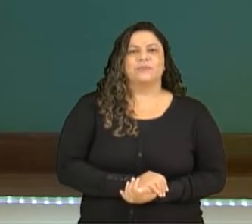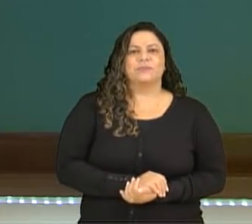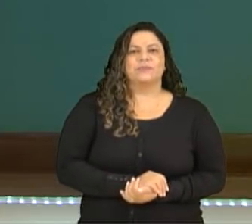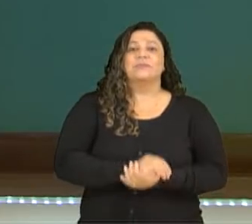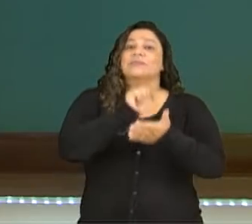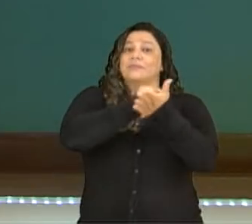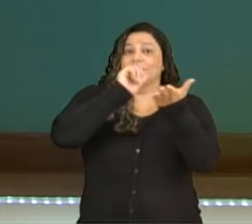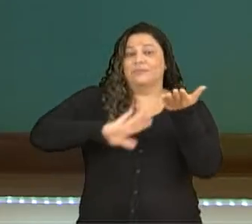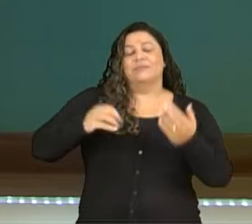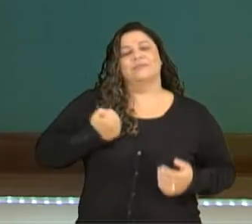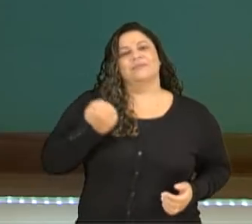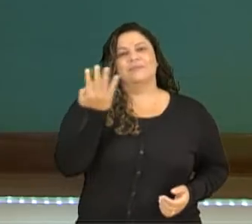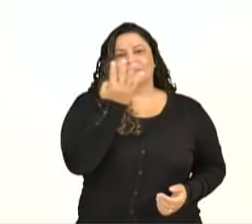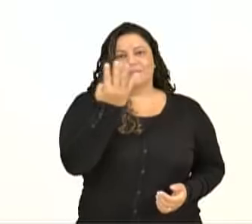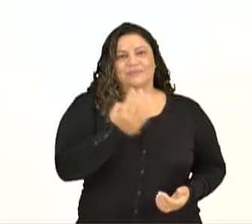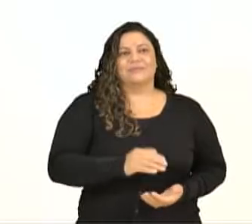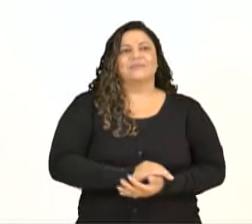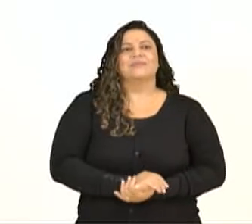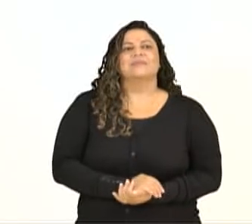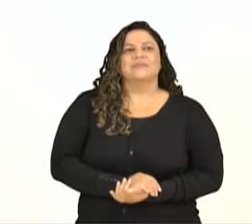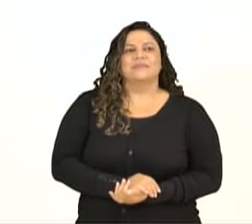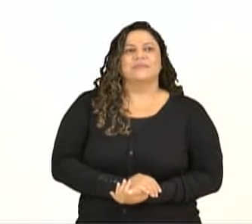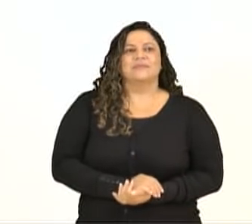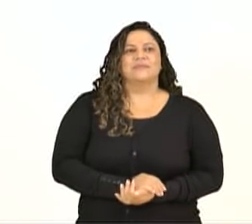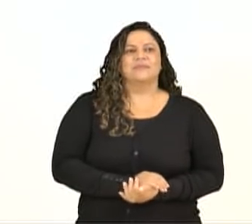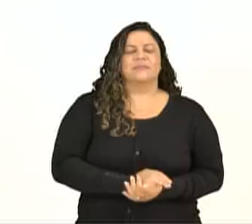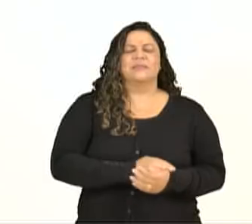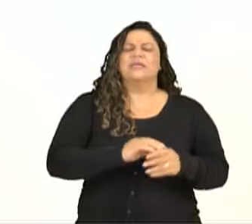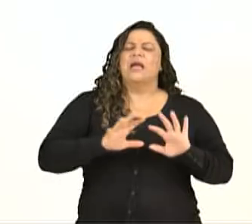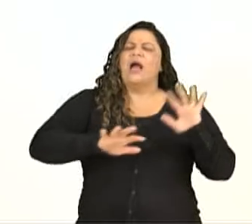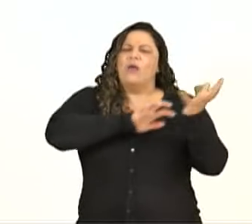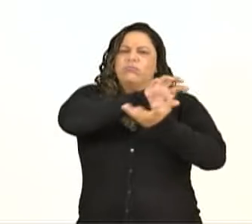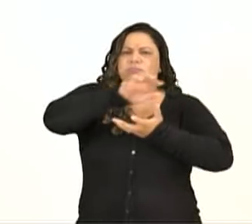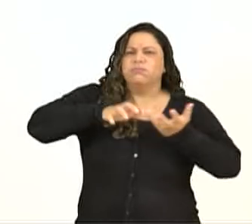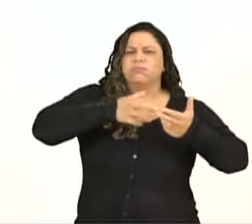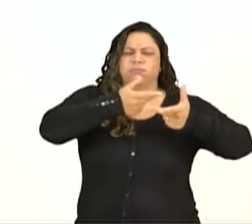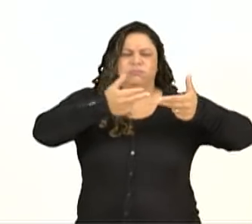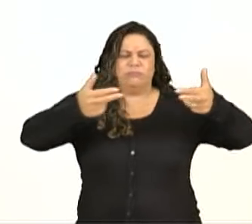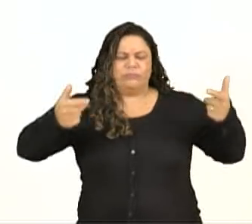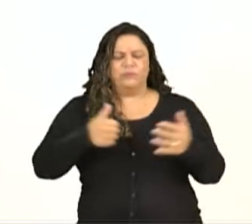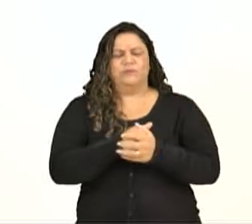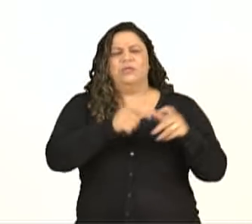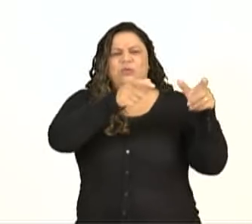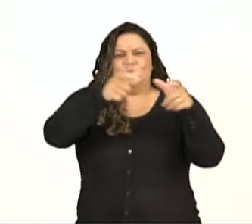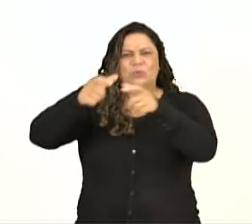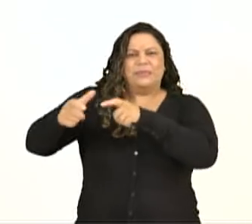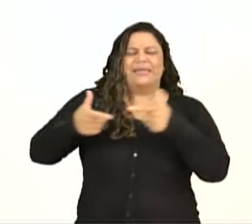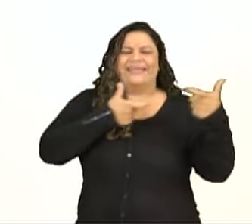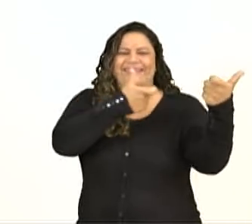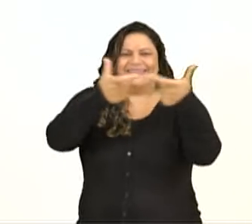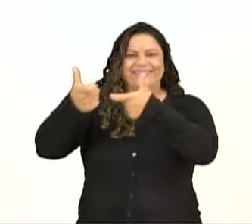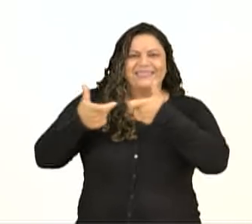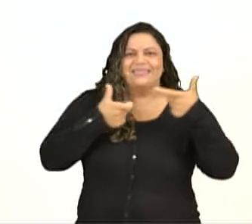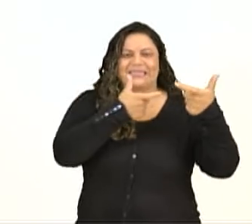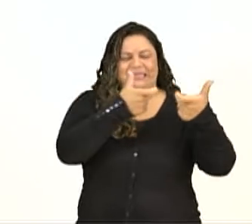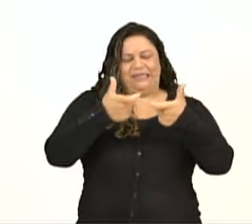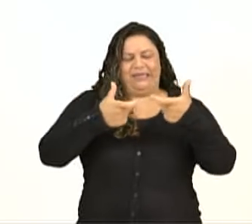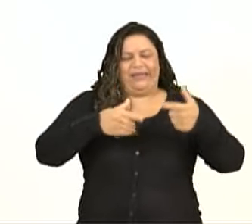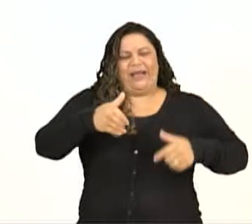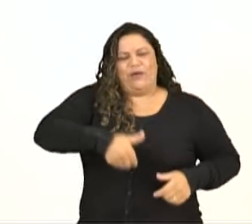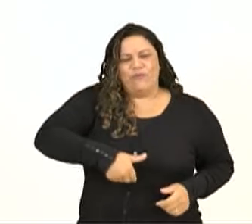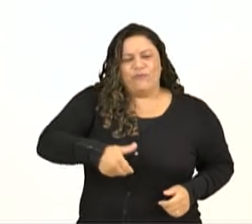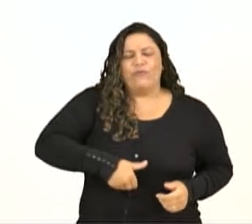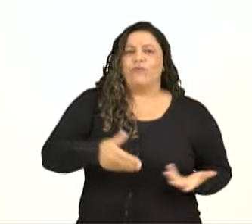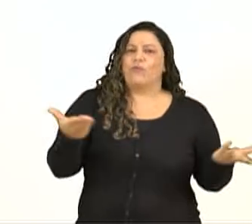E vamos para a atividade 4. Conflitos locais, guerra civil e fome fizeram com que o número